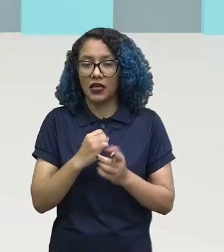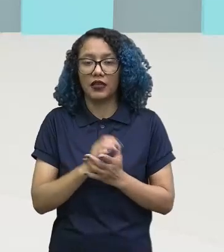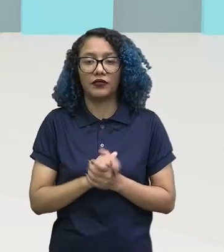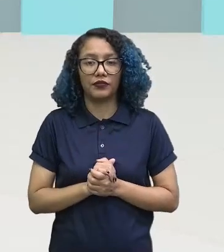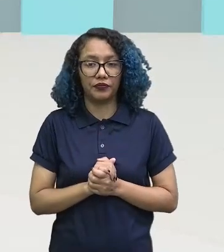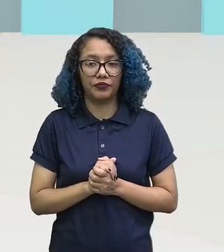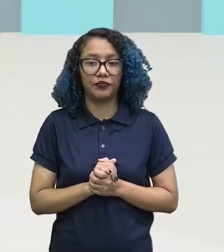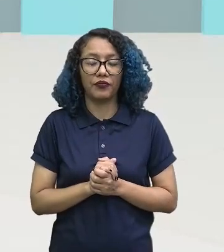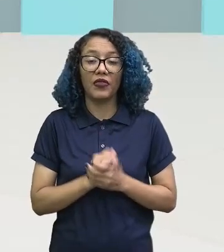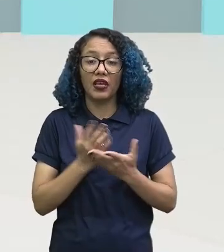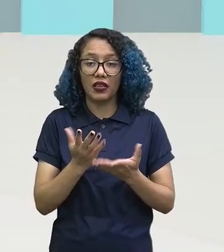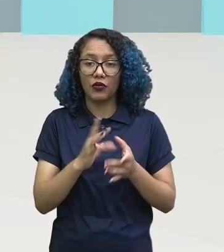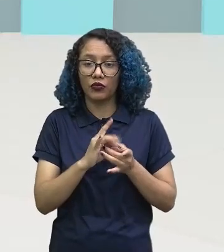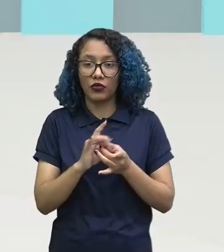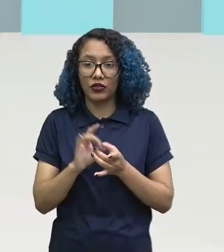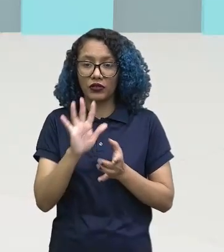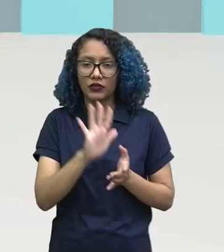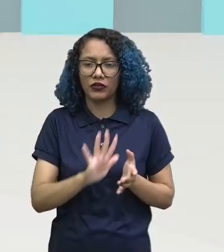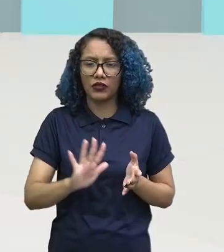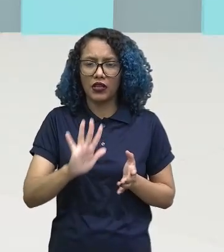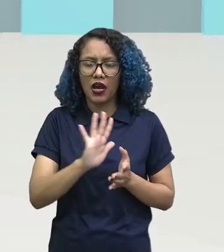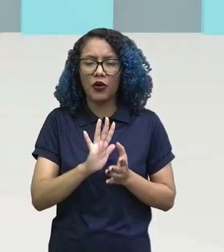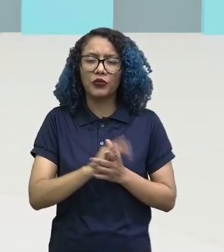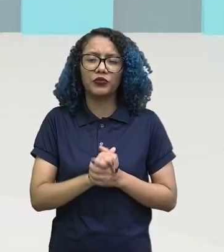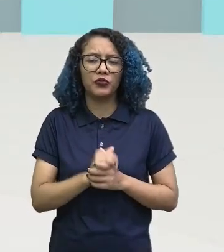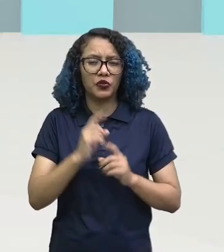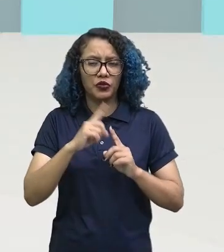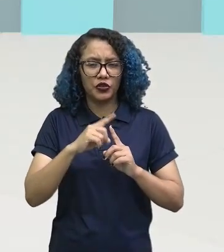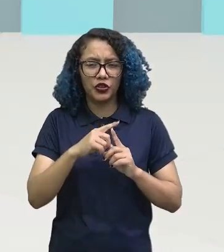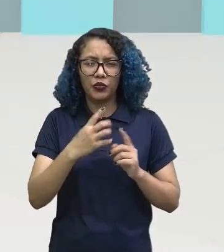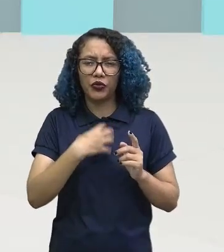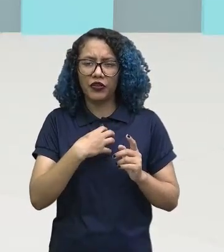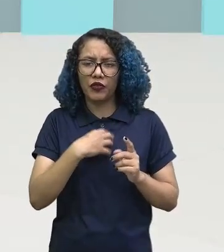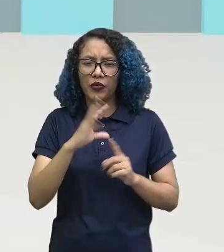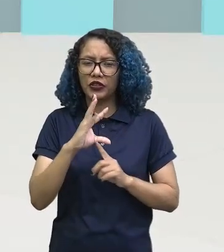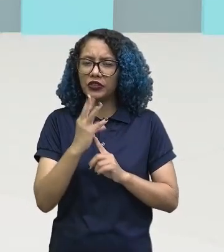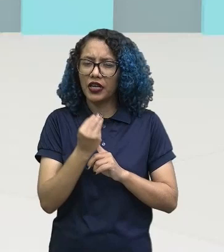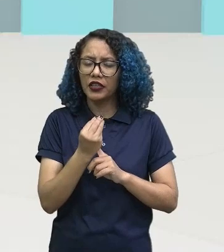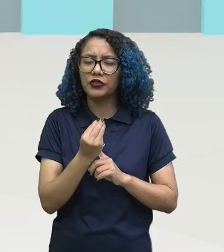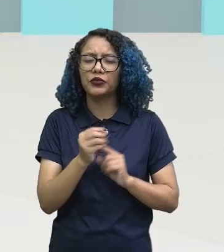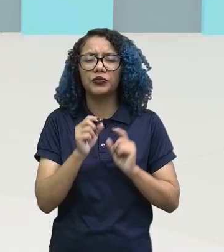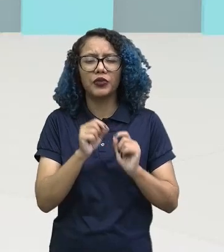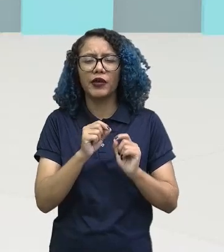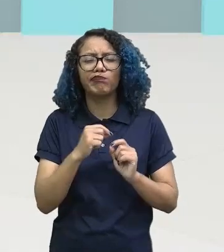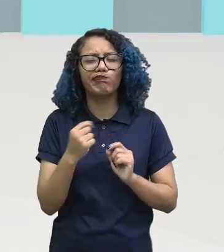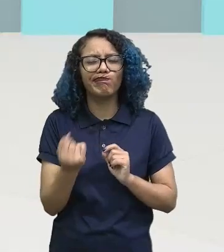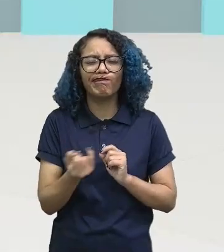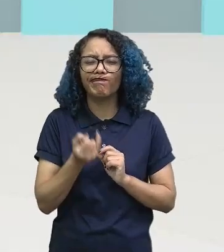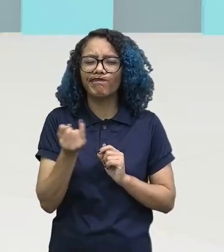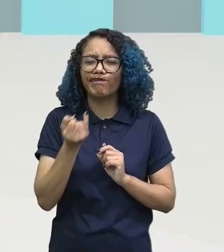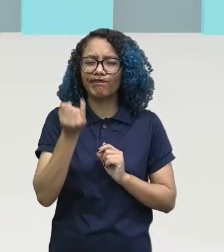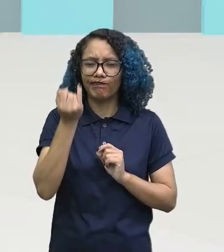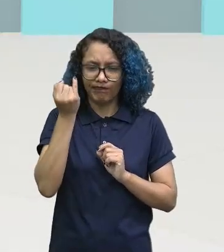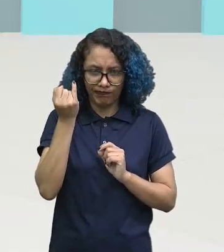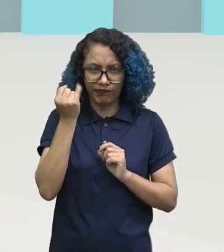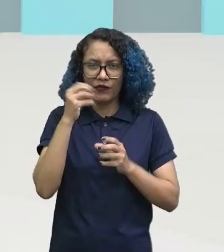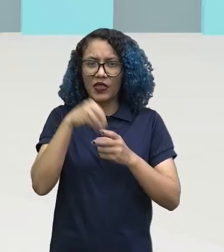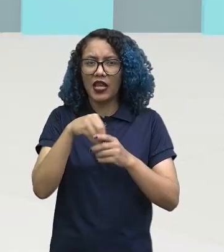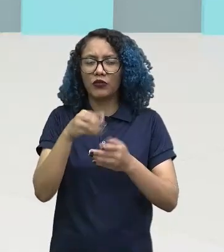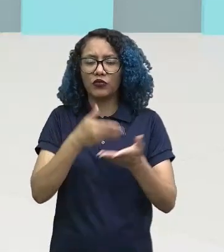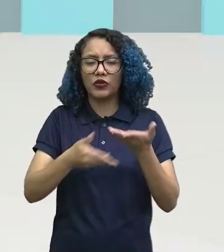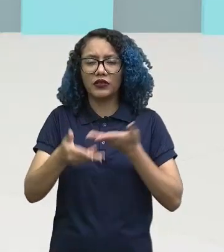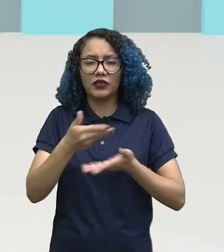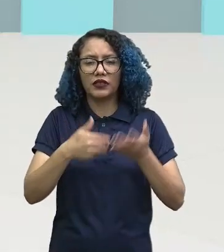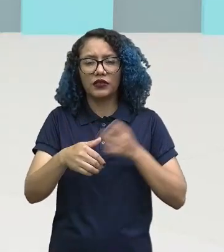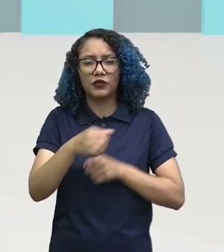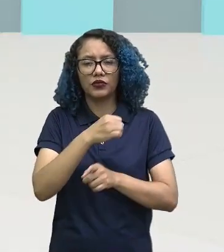No contexto nacional, gêneros e estilos artísticos desempenham um papel crucial nas interações